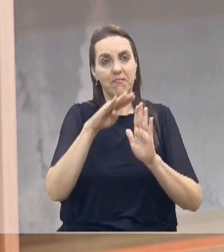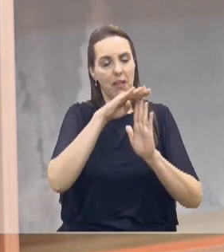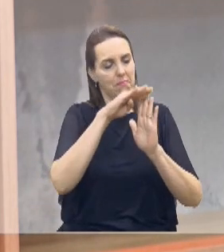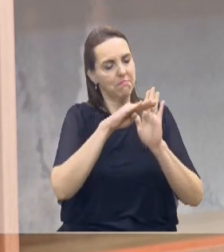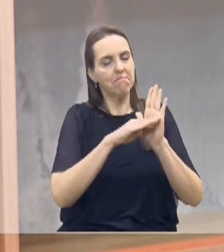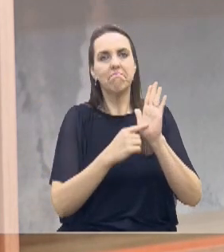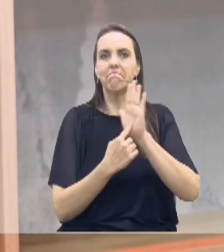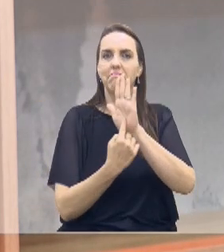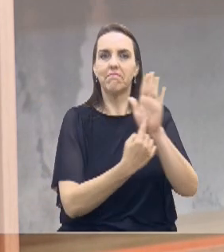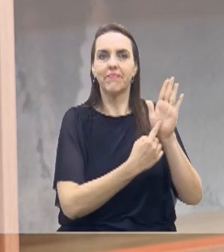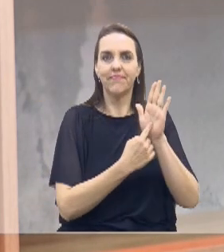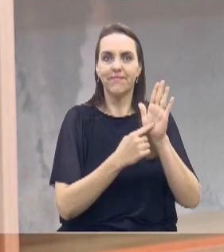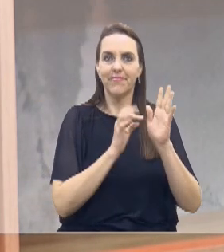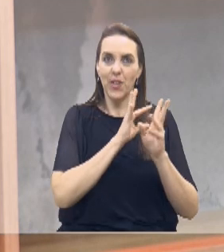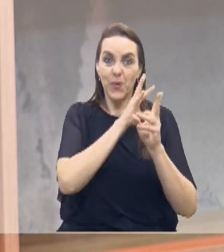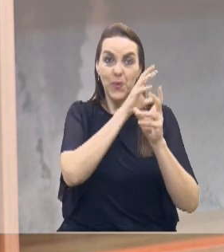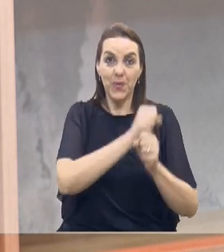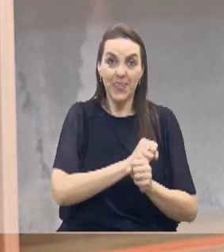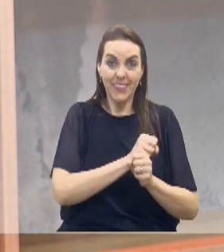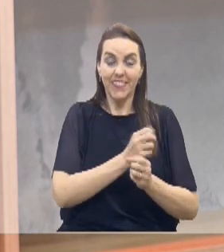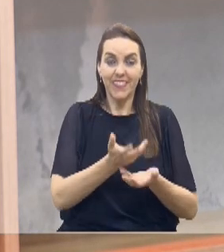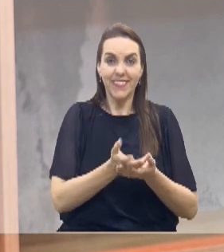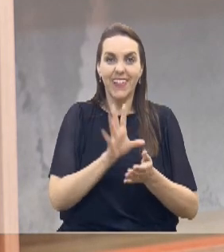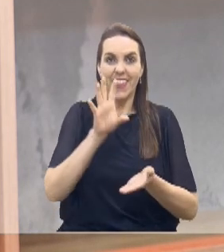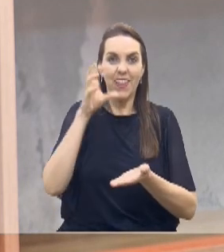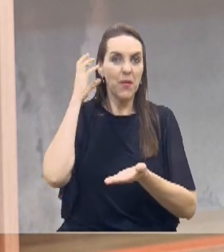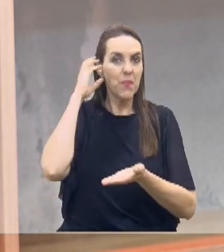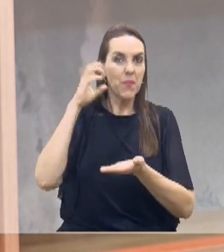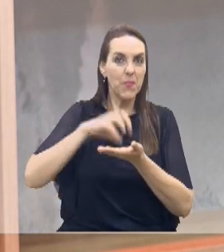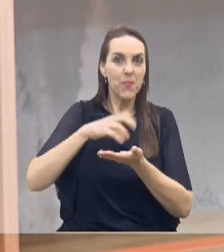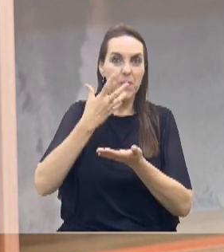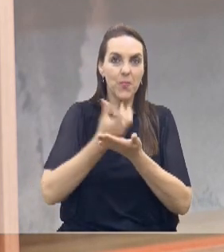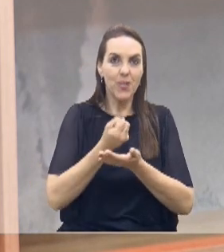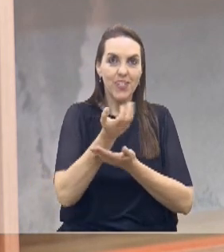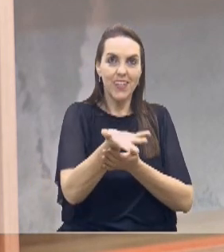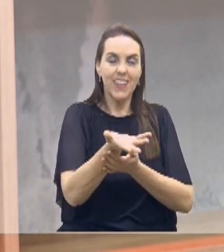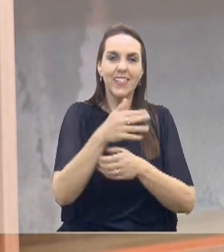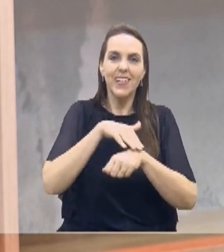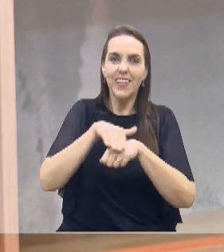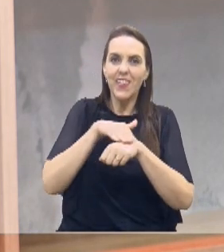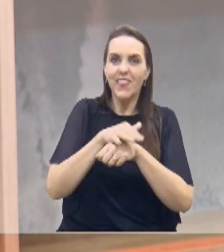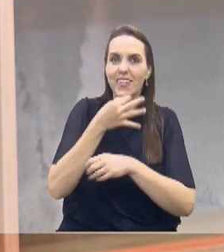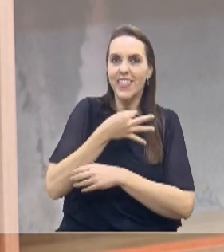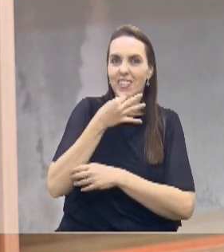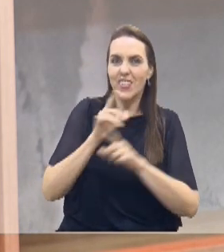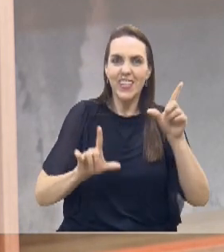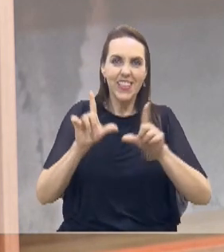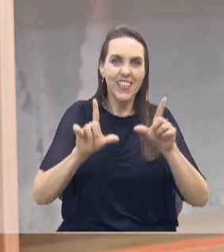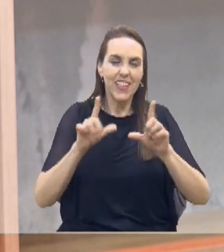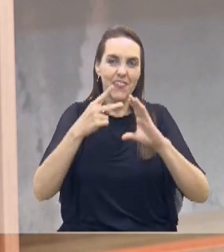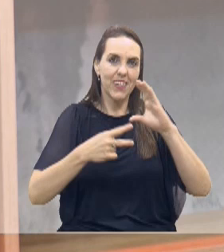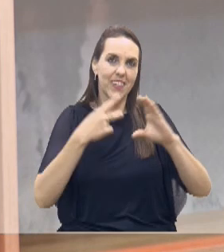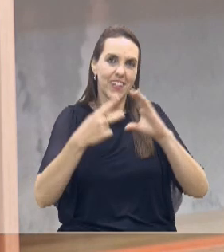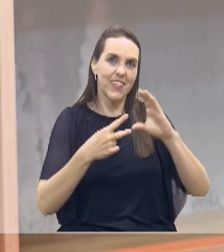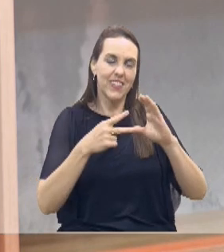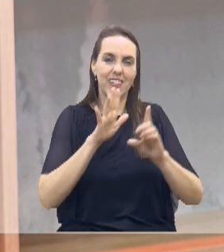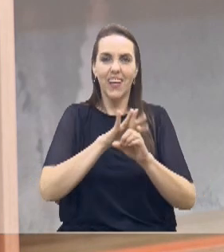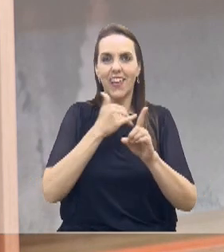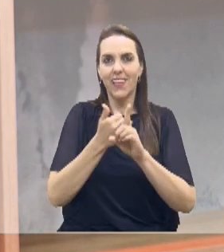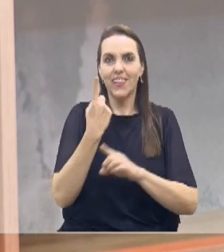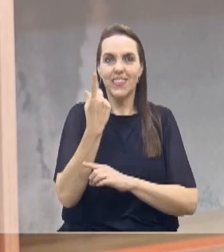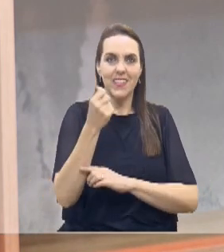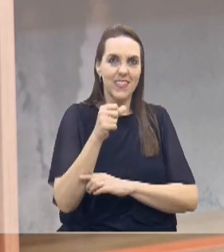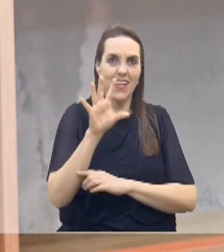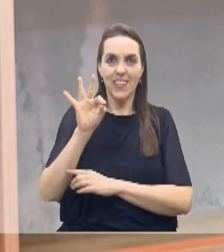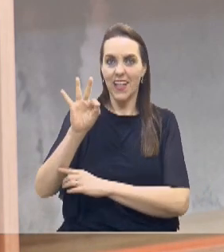contas, digamos assim, especial aqui dentro do podcast Caxias Conversa, pela TV Câmara Caxias, canal 16 da Claro Net,